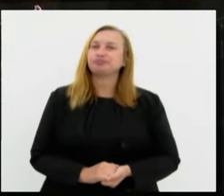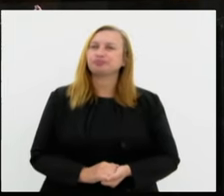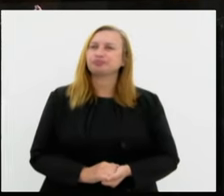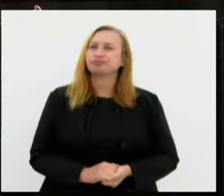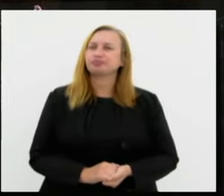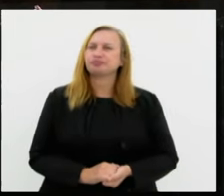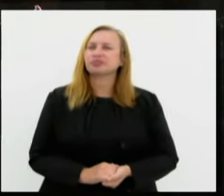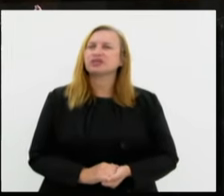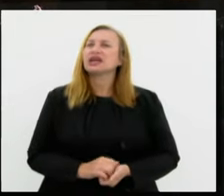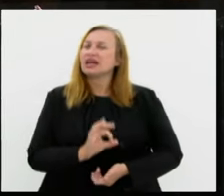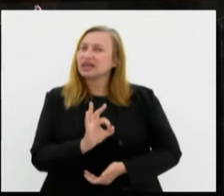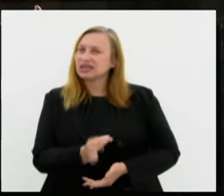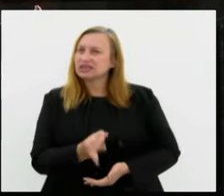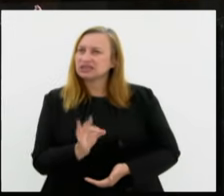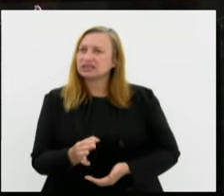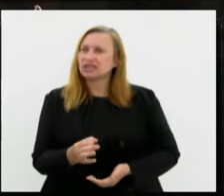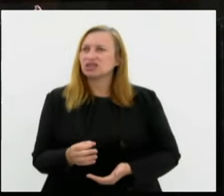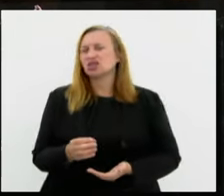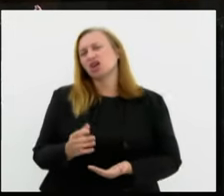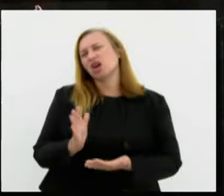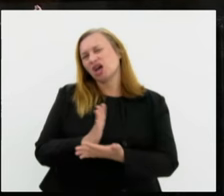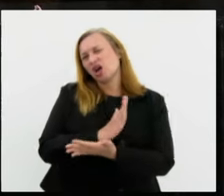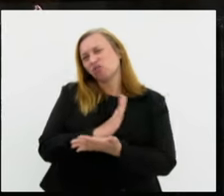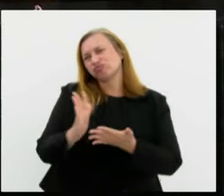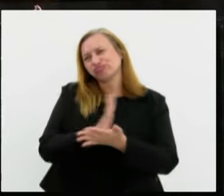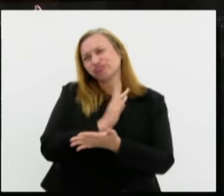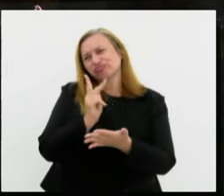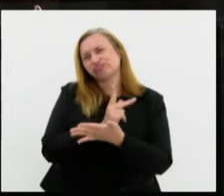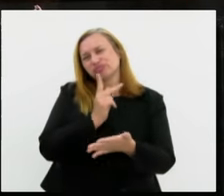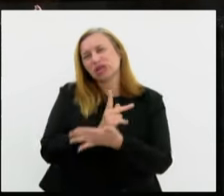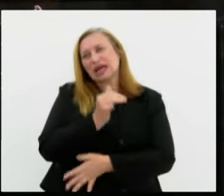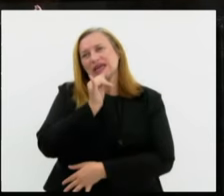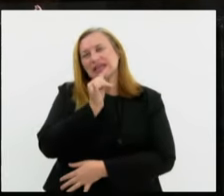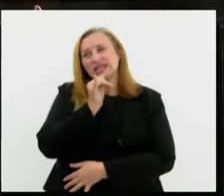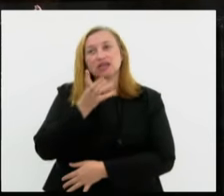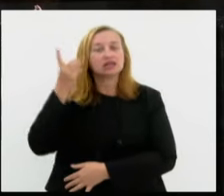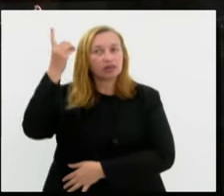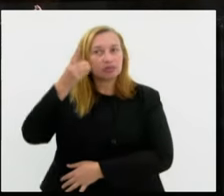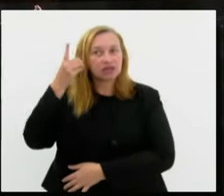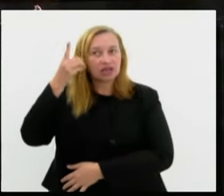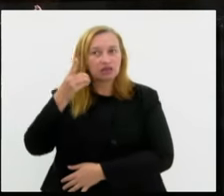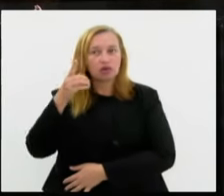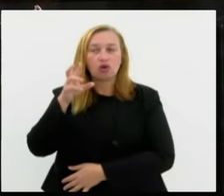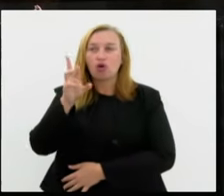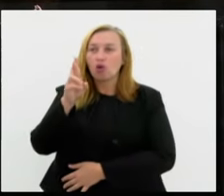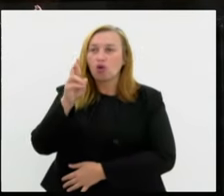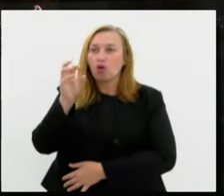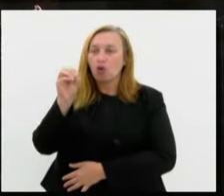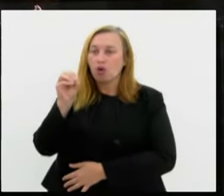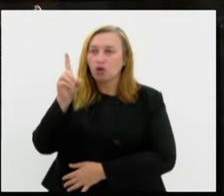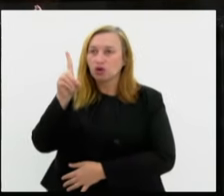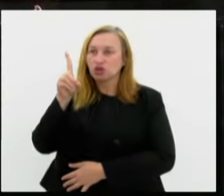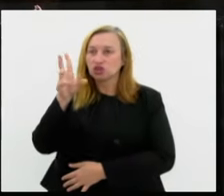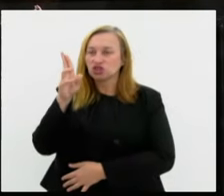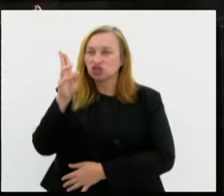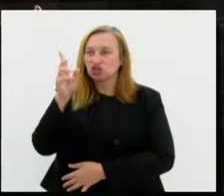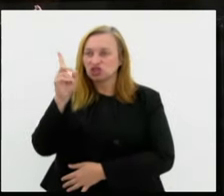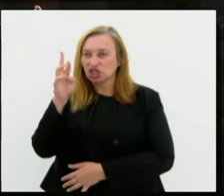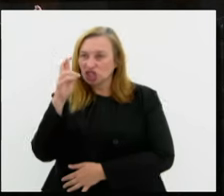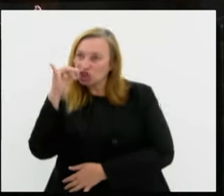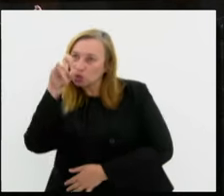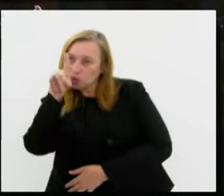claro que há muitas injustiças. Vou dar um exemplo. Deputado Rodrigo Neves, prefeito,